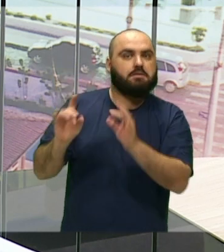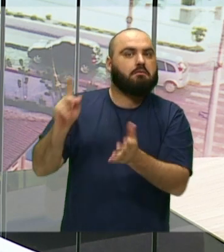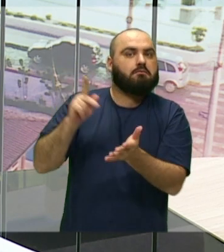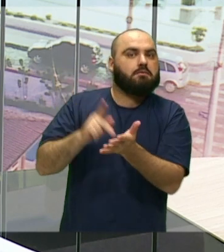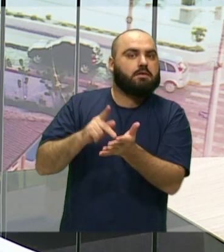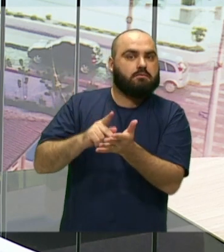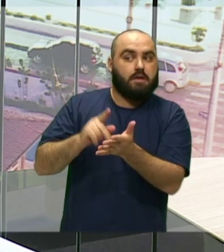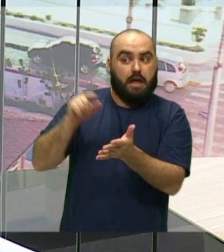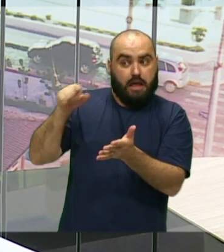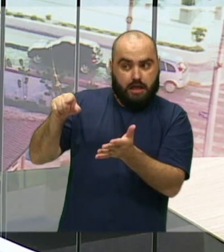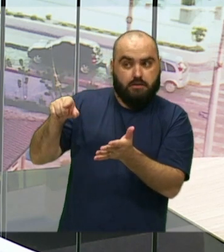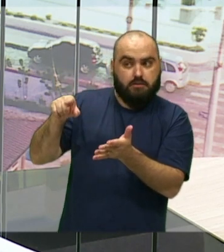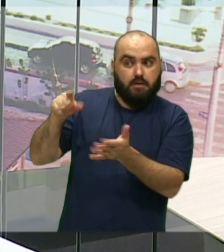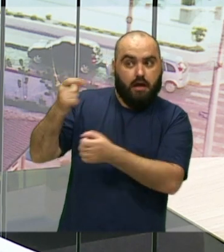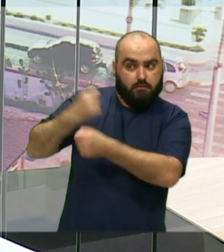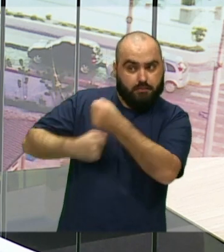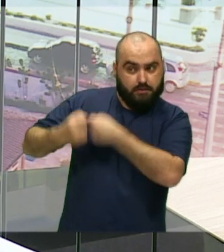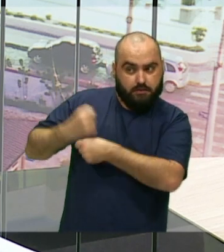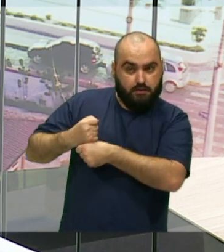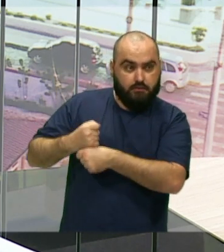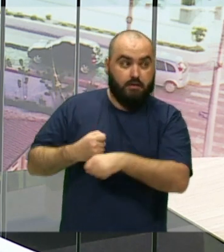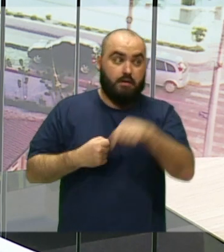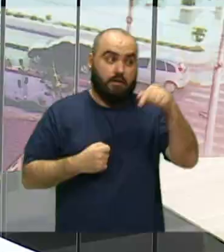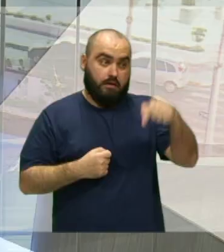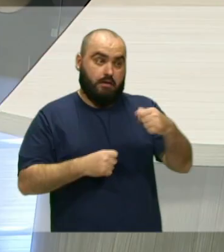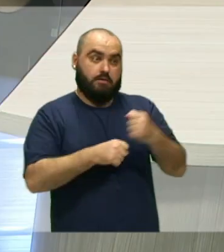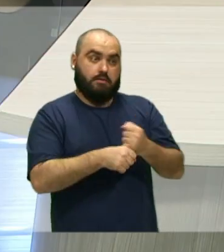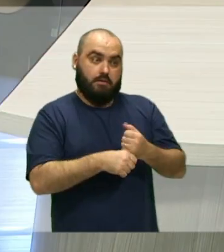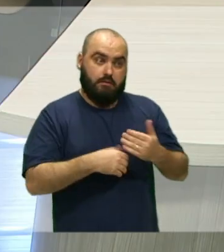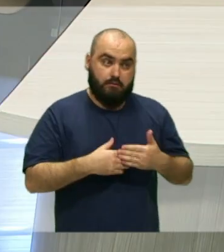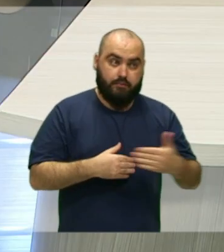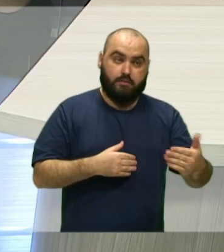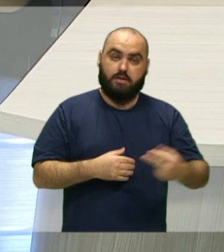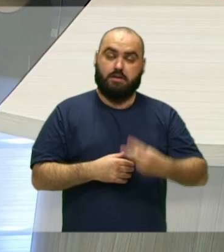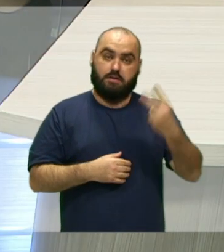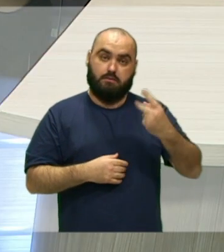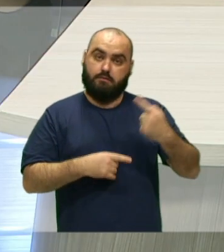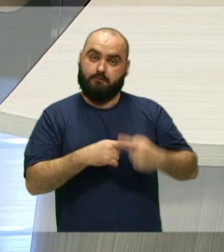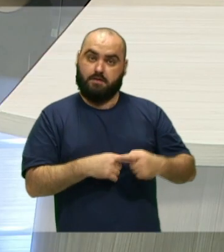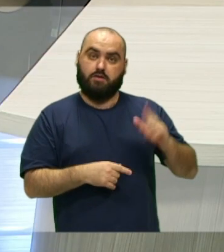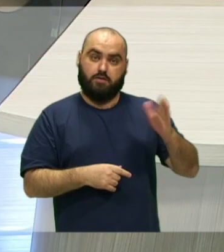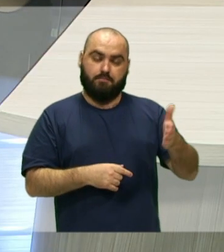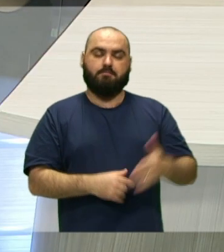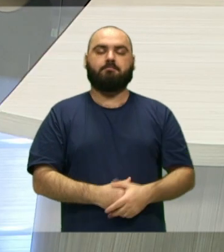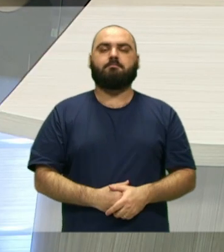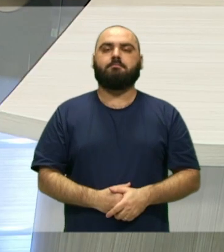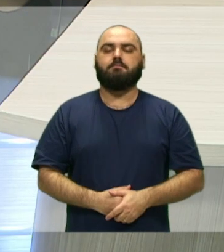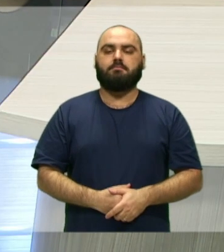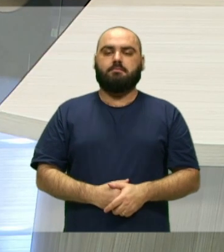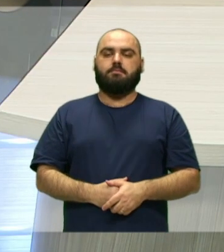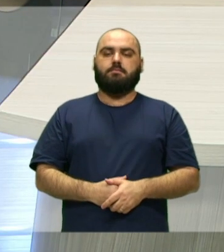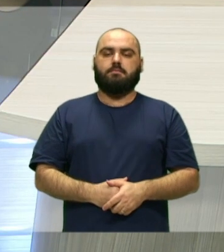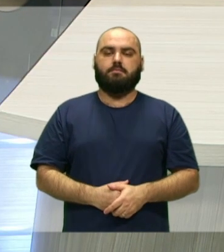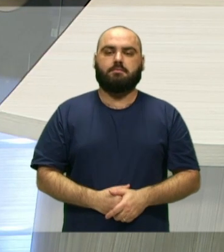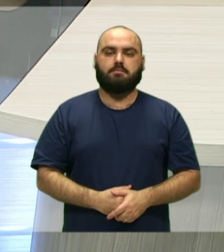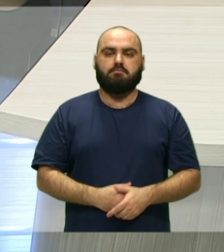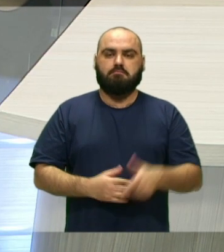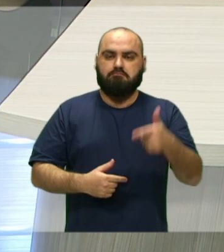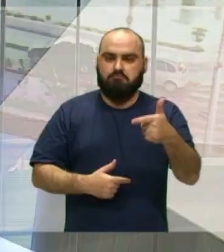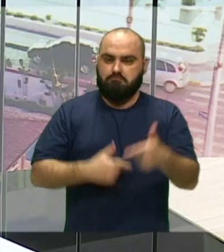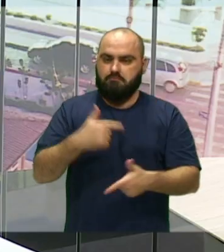referente ao Ano passado née a gente já fez a segunda segunda edição eh foi um trabalho muito